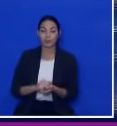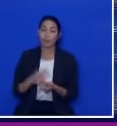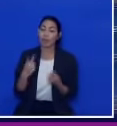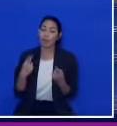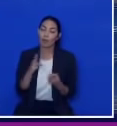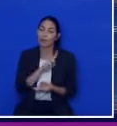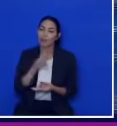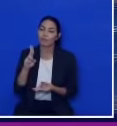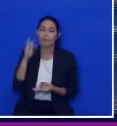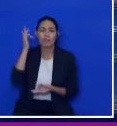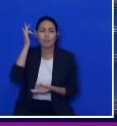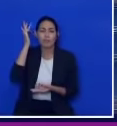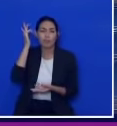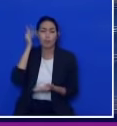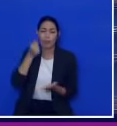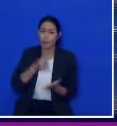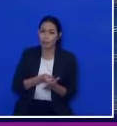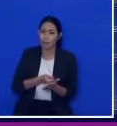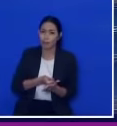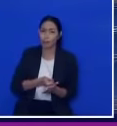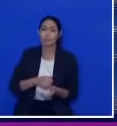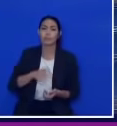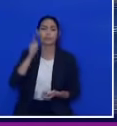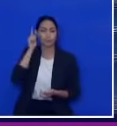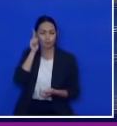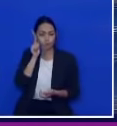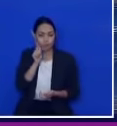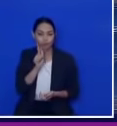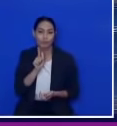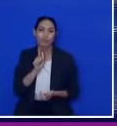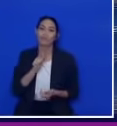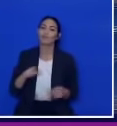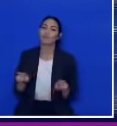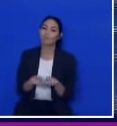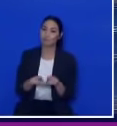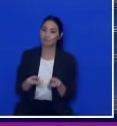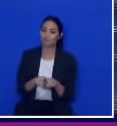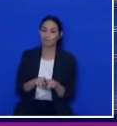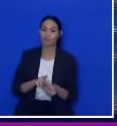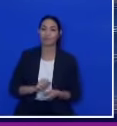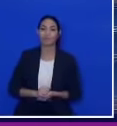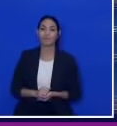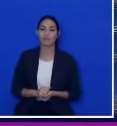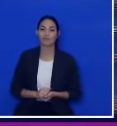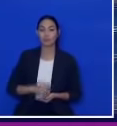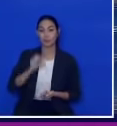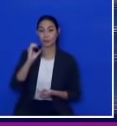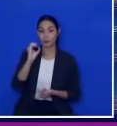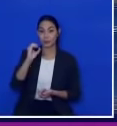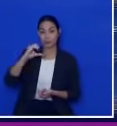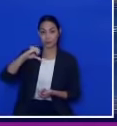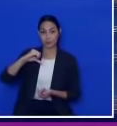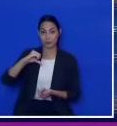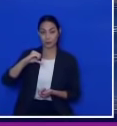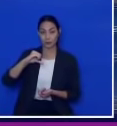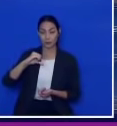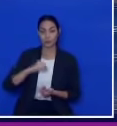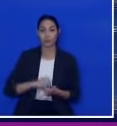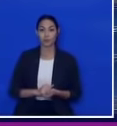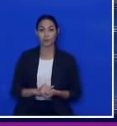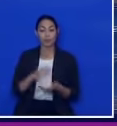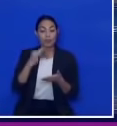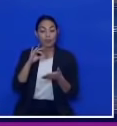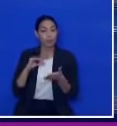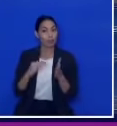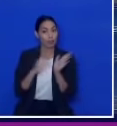nome diz, fácil de apostar e principalmente de ganhar. Vem chegando mais uma bola, é 09. Confira do